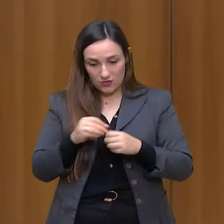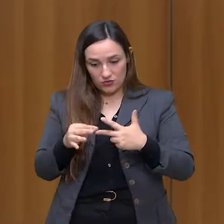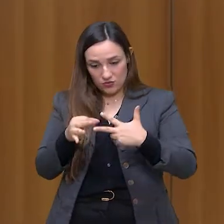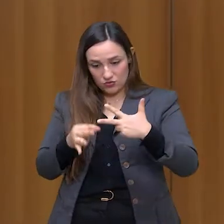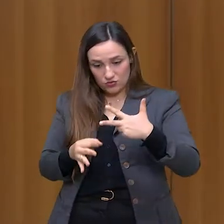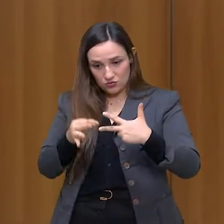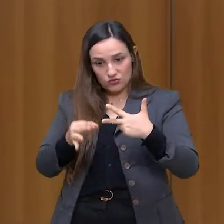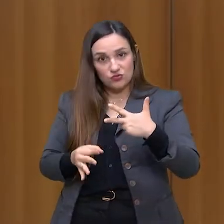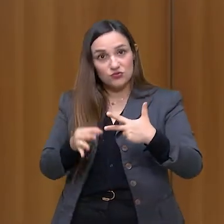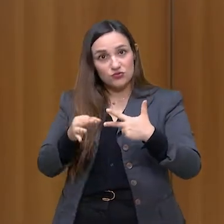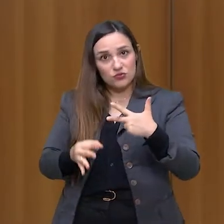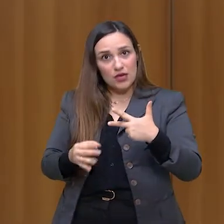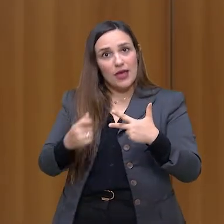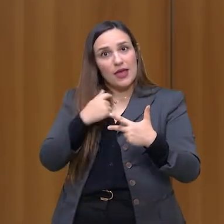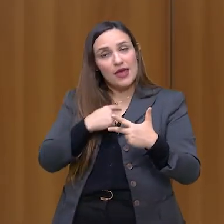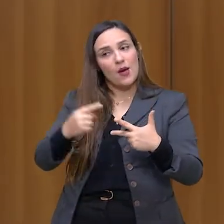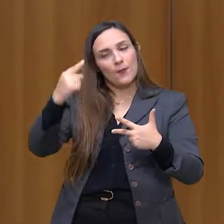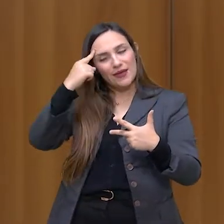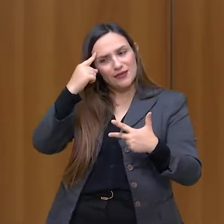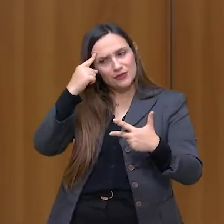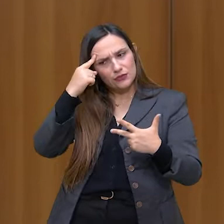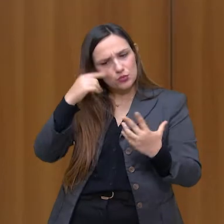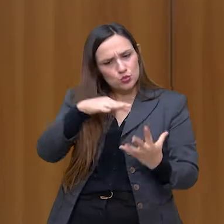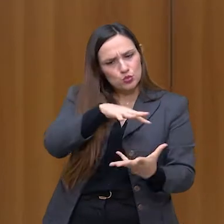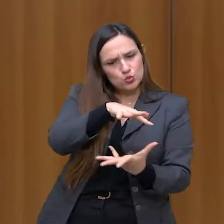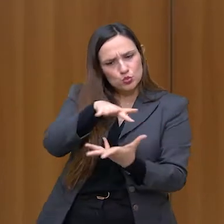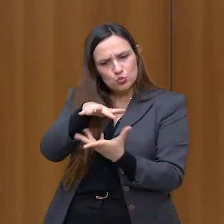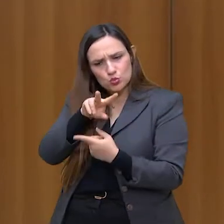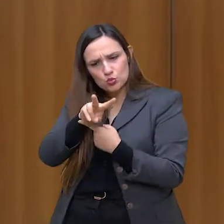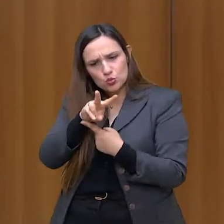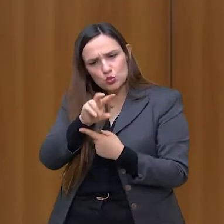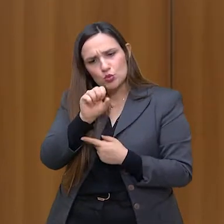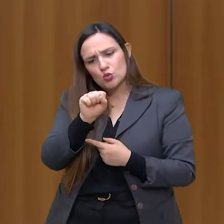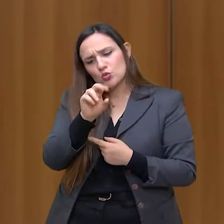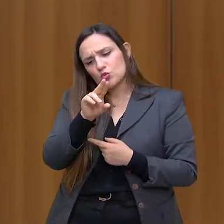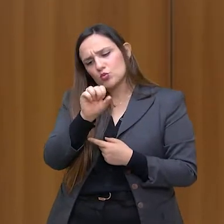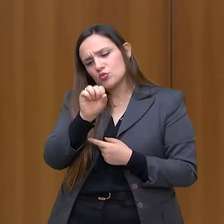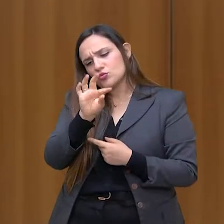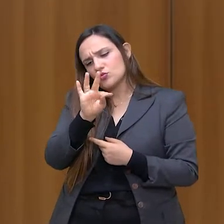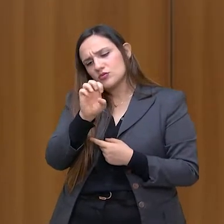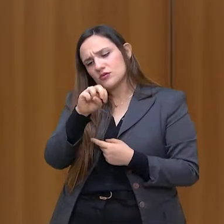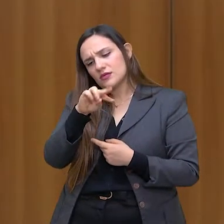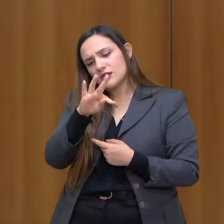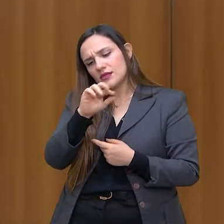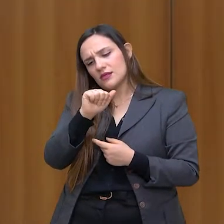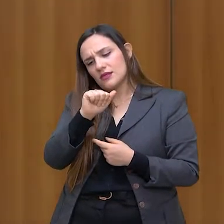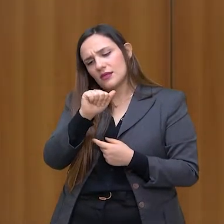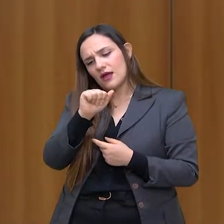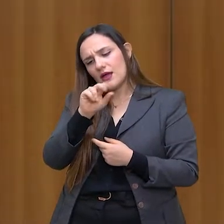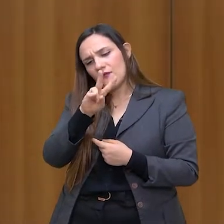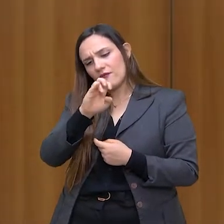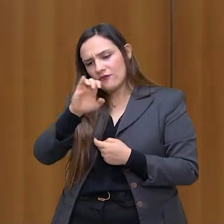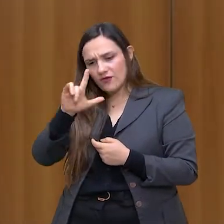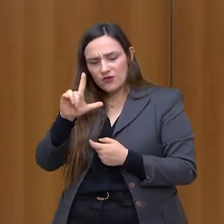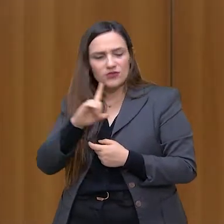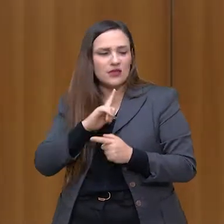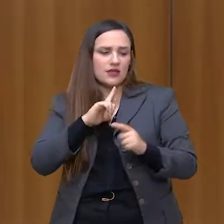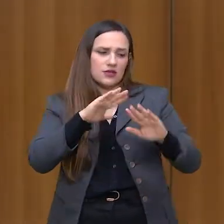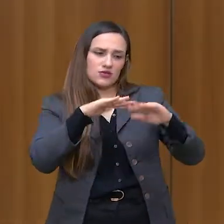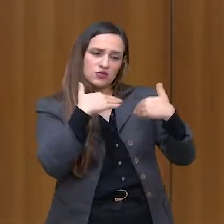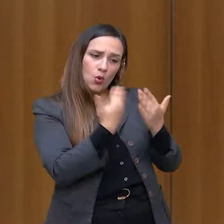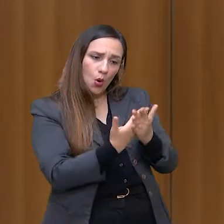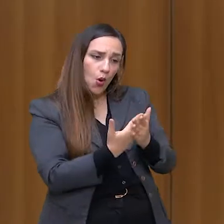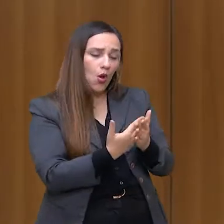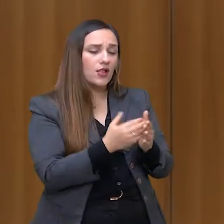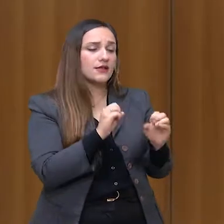dentro do judiciário essa visão de sustentabilidade, ela acaba, nós temos a escola judicial que vai